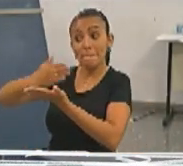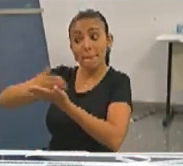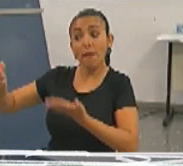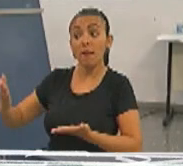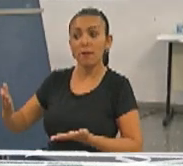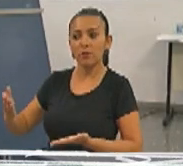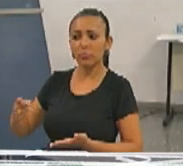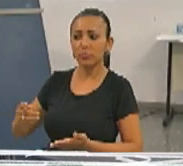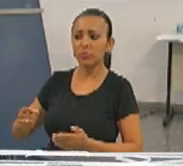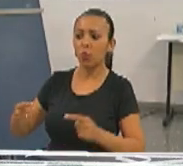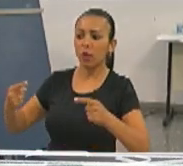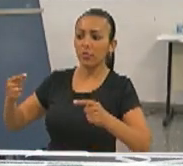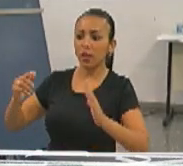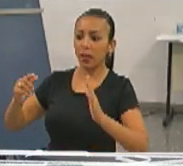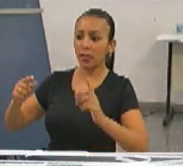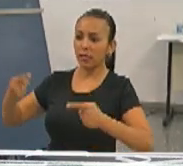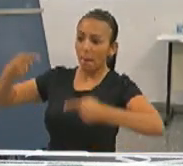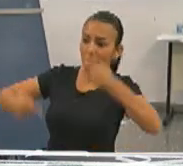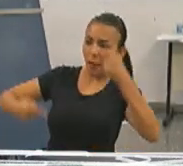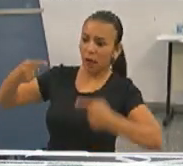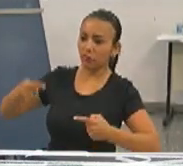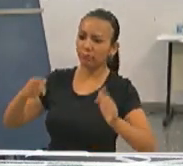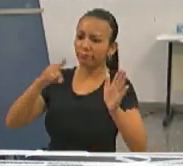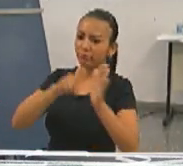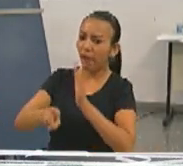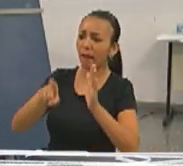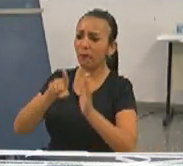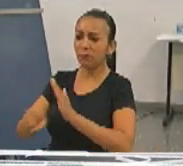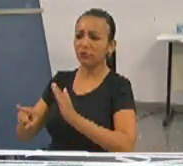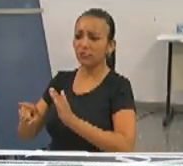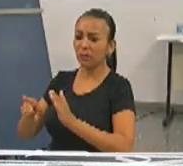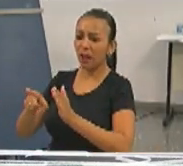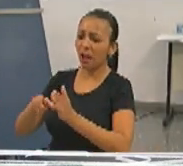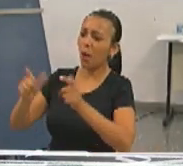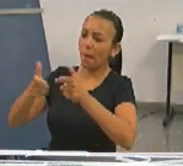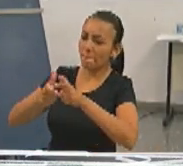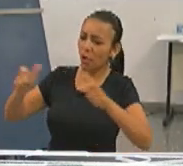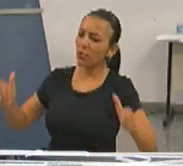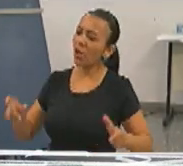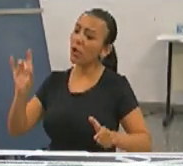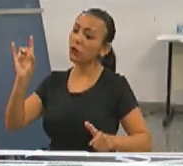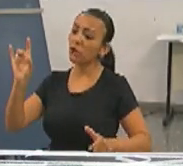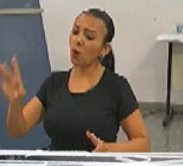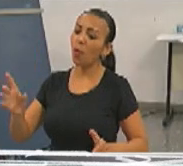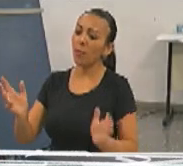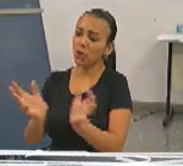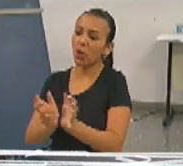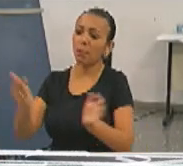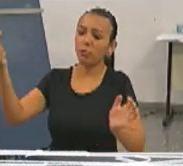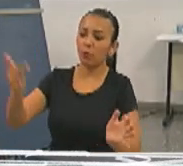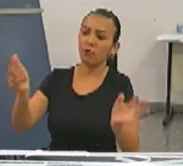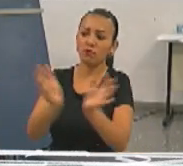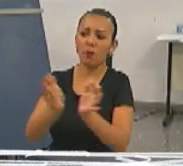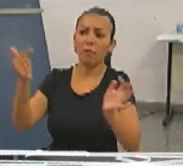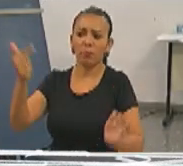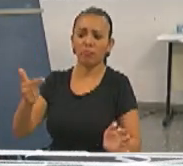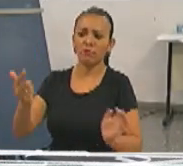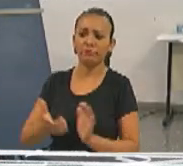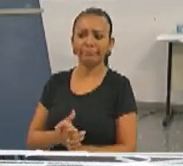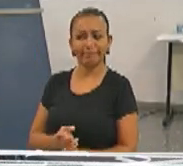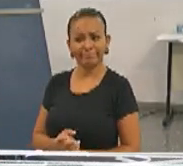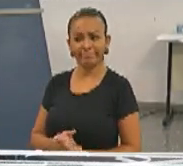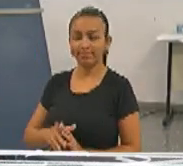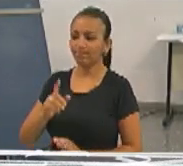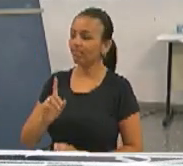durante os debates, foi notado que as perguntas também foram, a maioria, direcionadas para a Chapa 2.